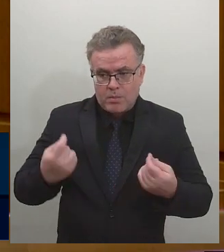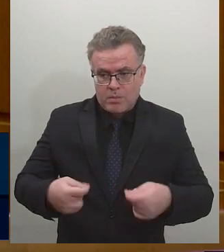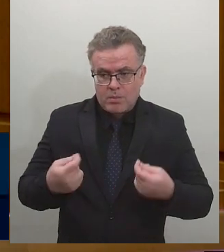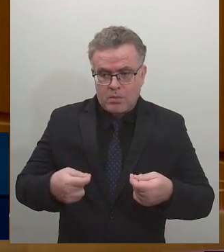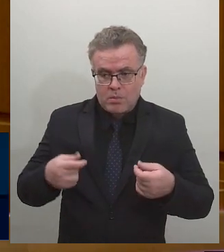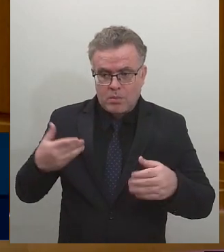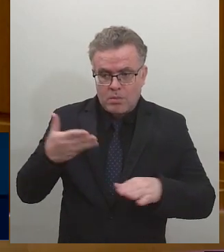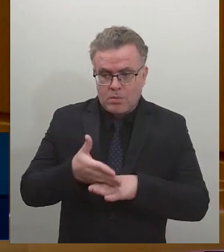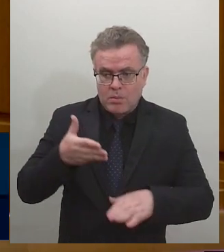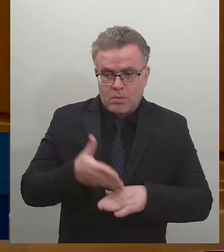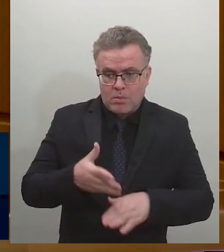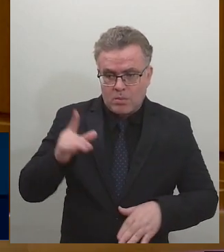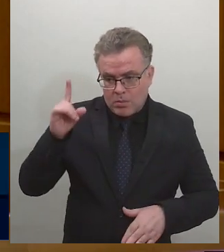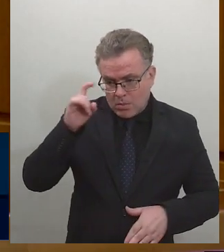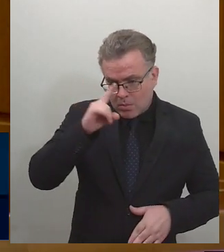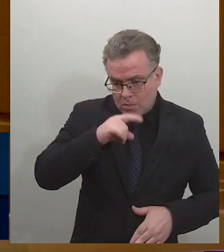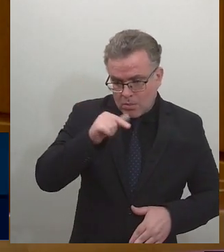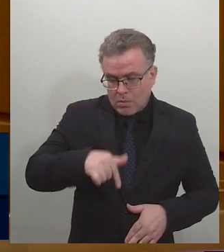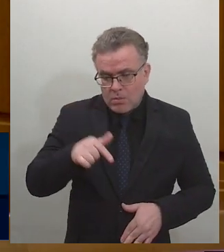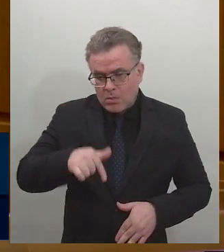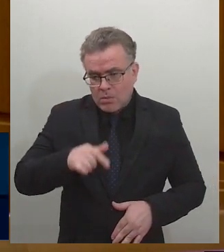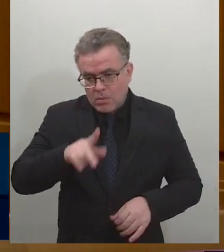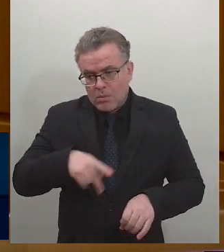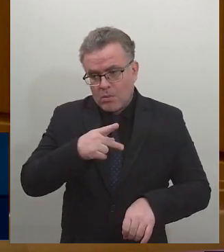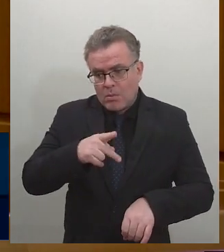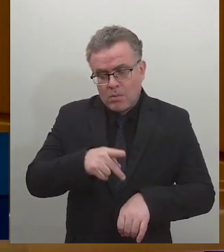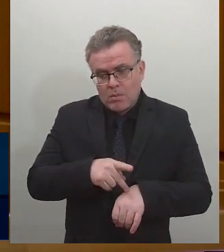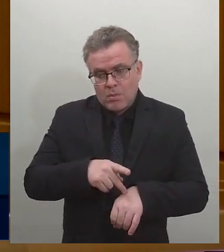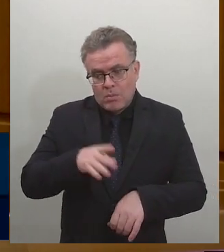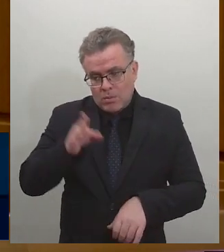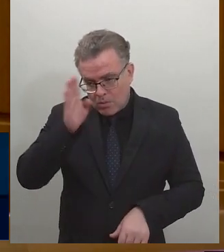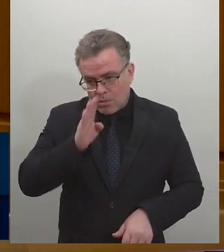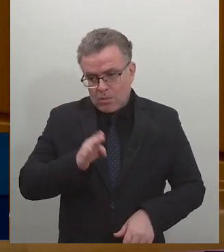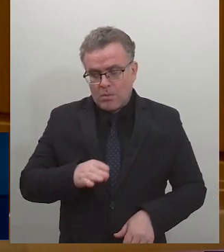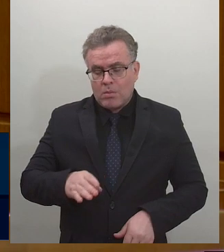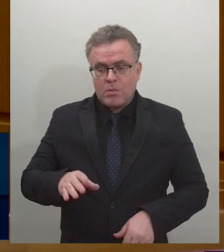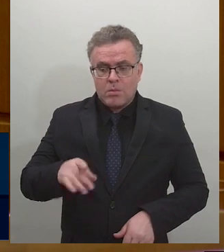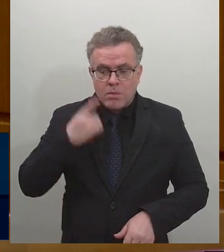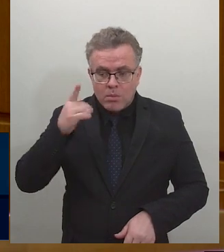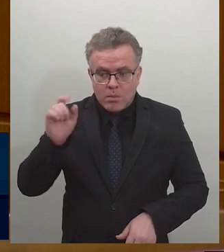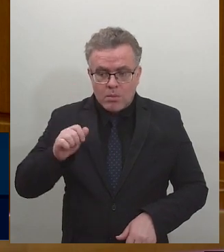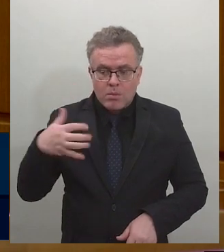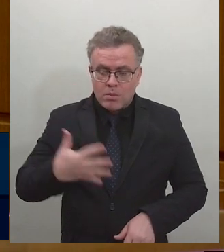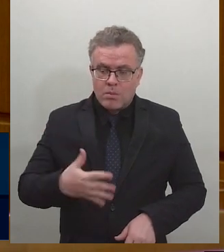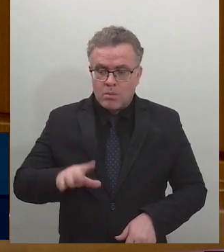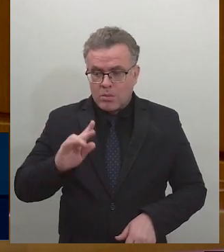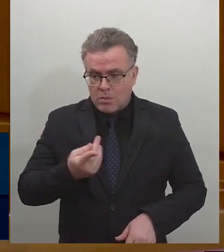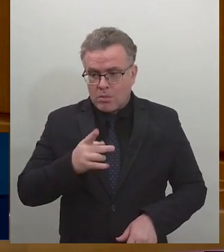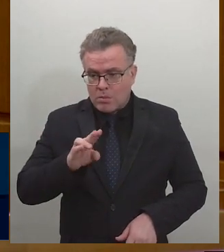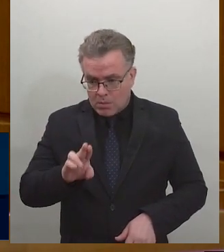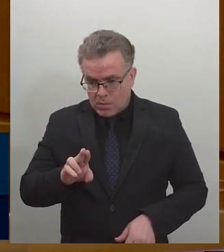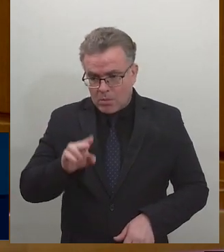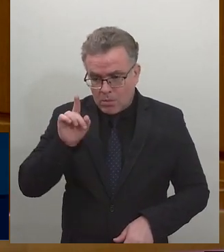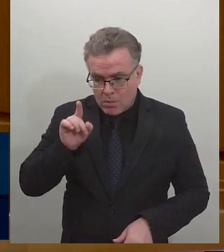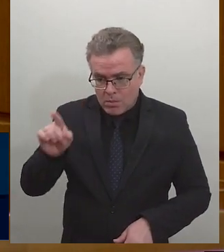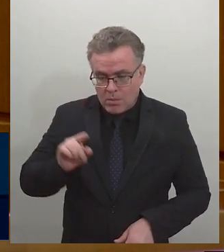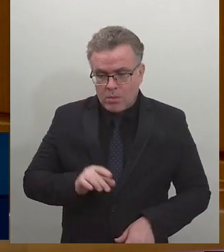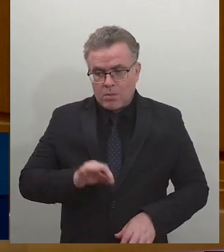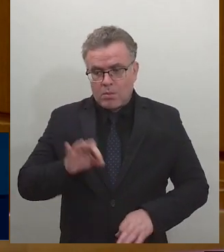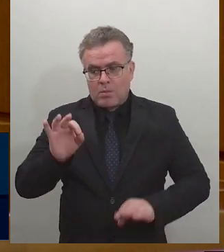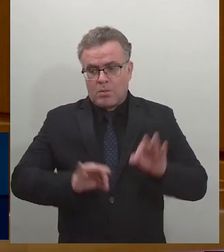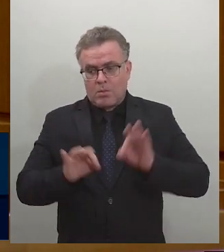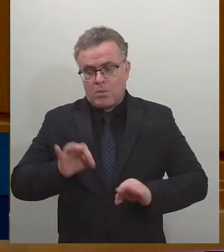nosso país. Linda Brasil! E o Hospital Universitário, ele está instrumentalizado com toda a